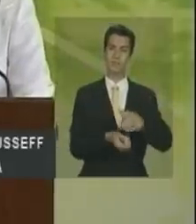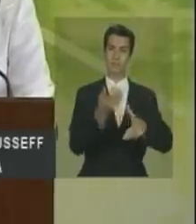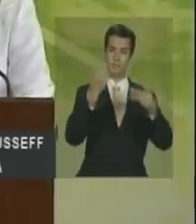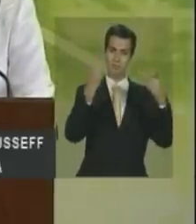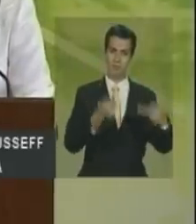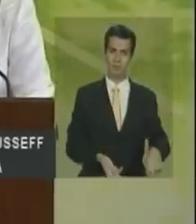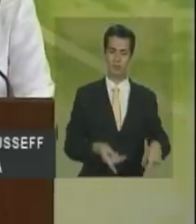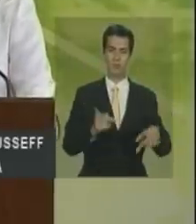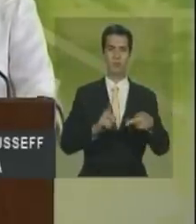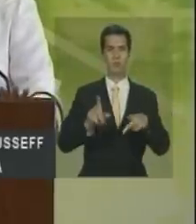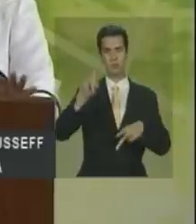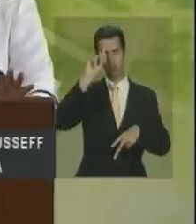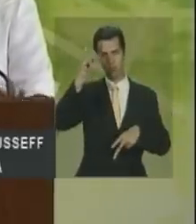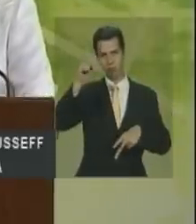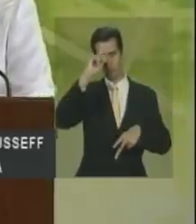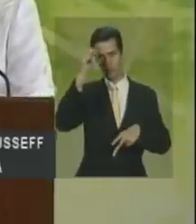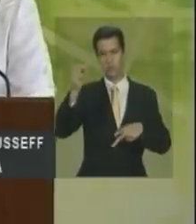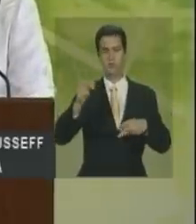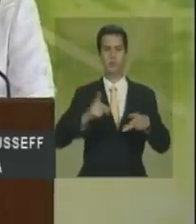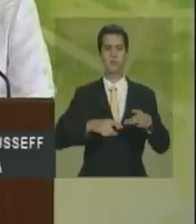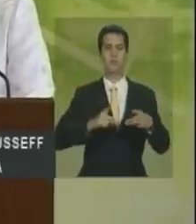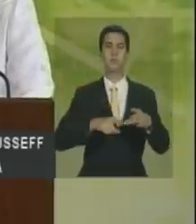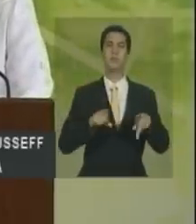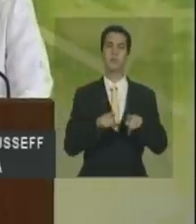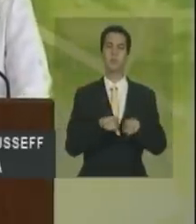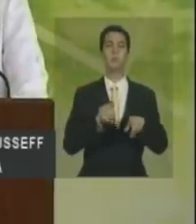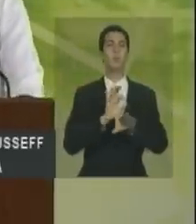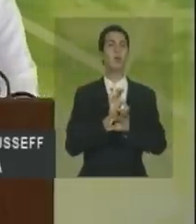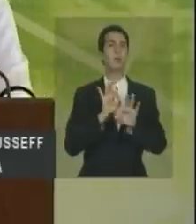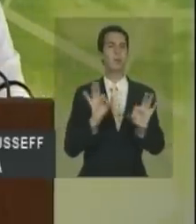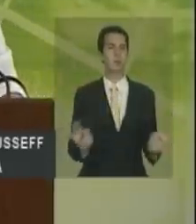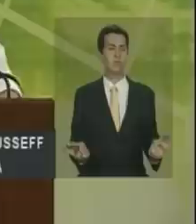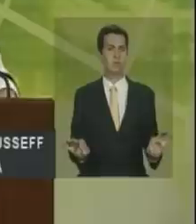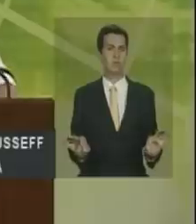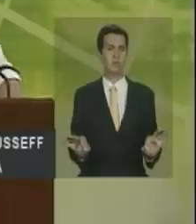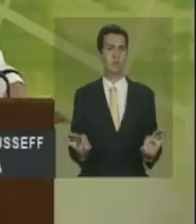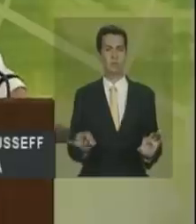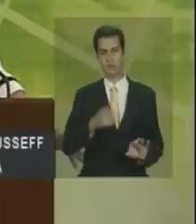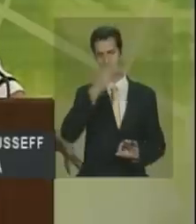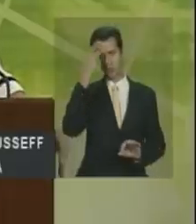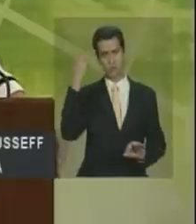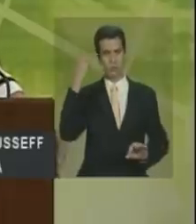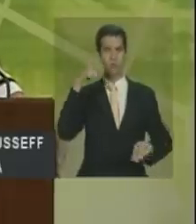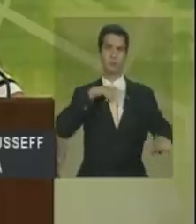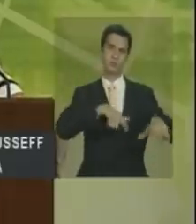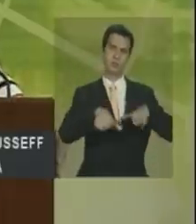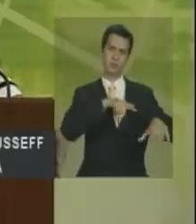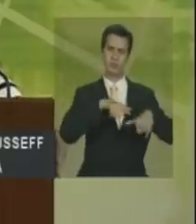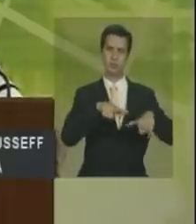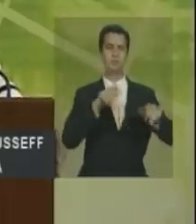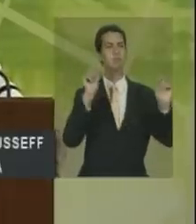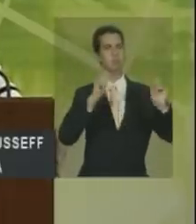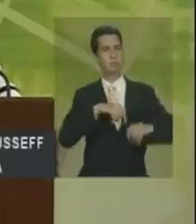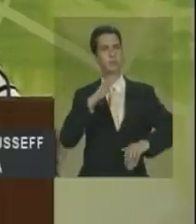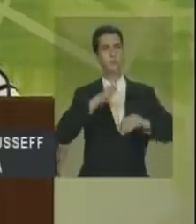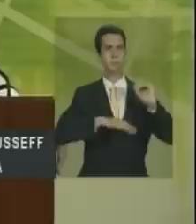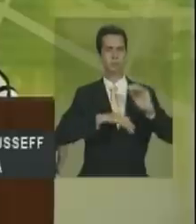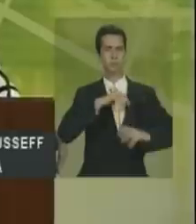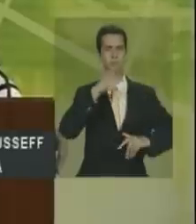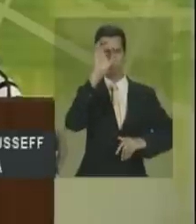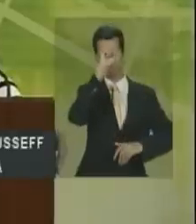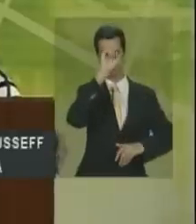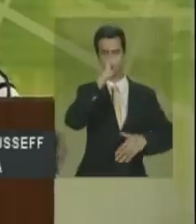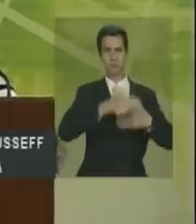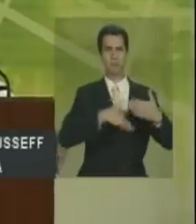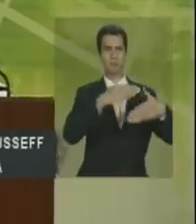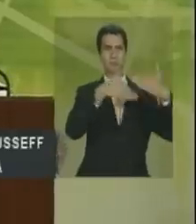de inovações e na qualificação dos nossos trabalhadores, no sentido dos nossos trabalhadores